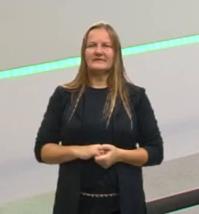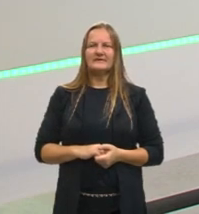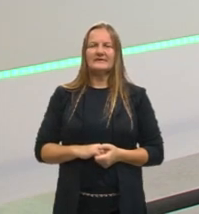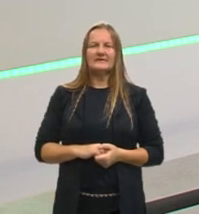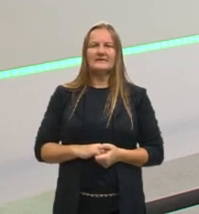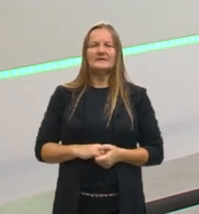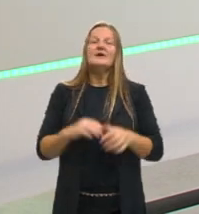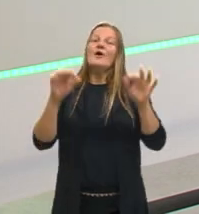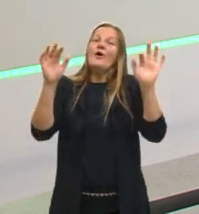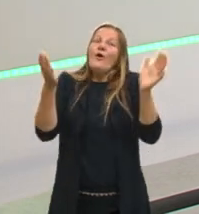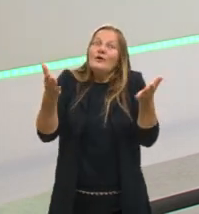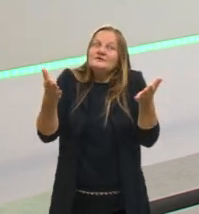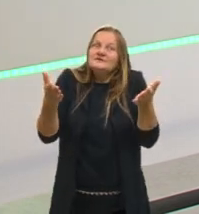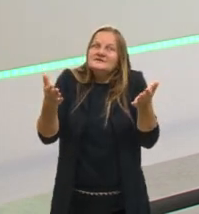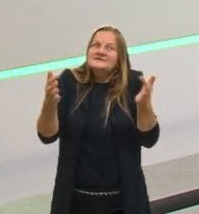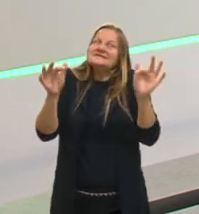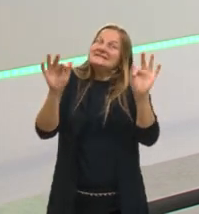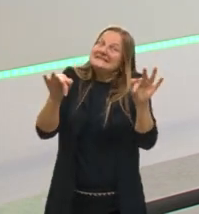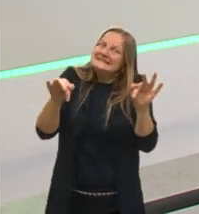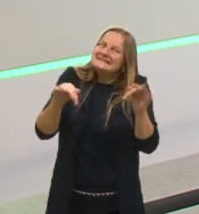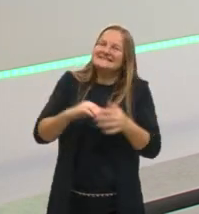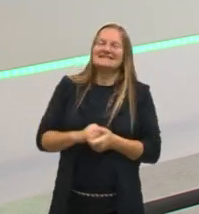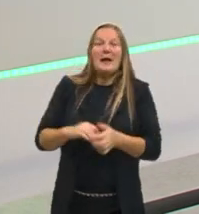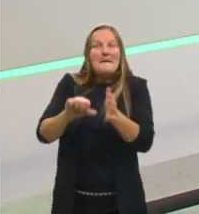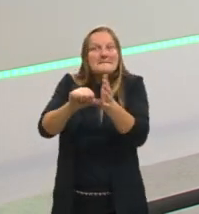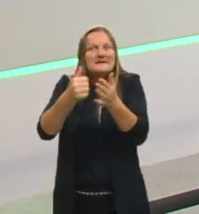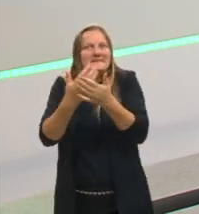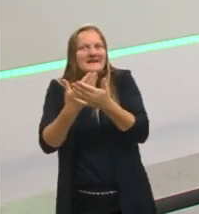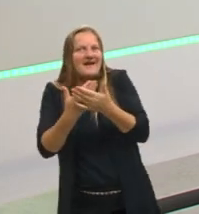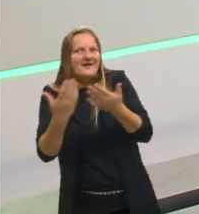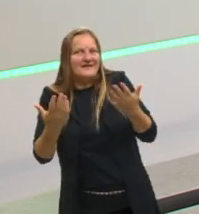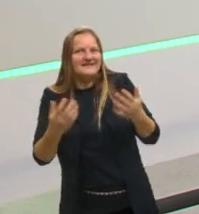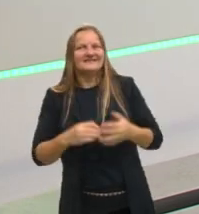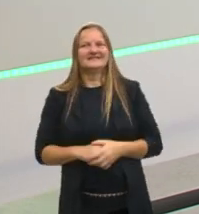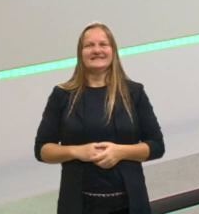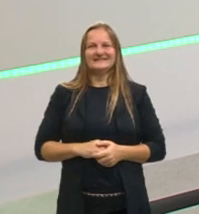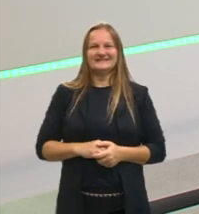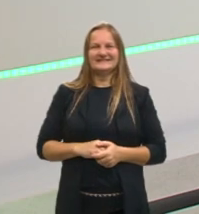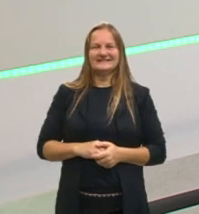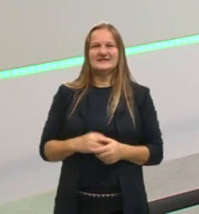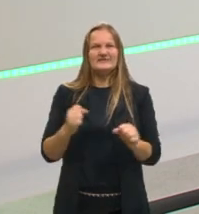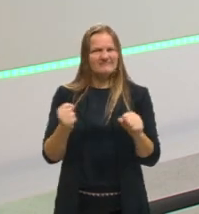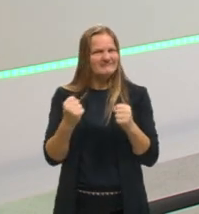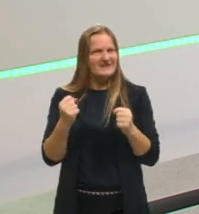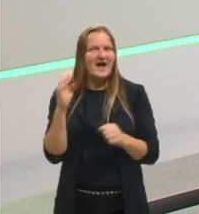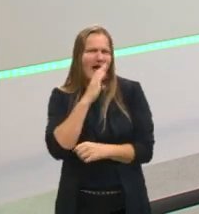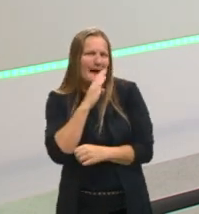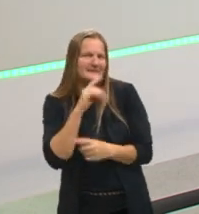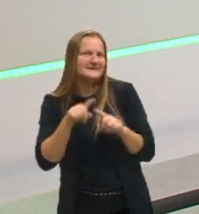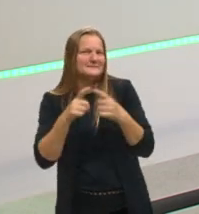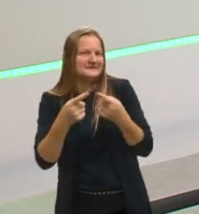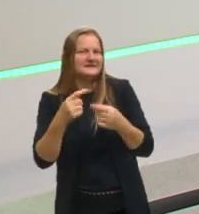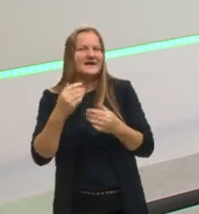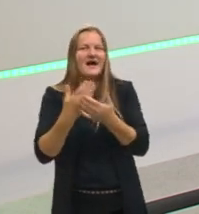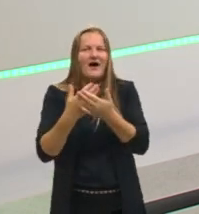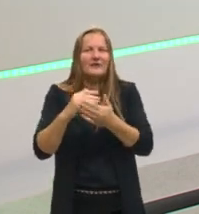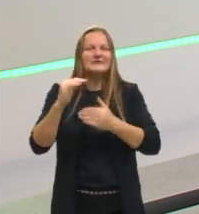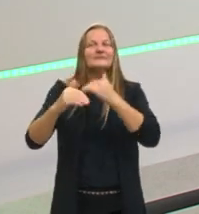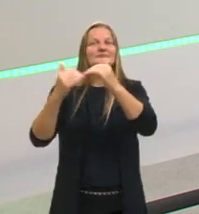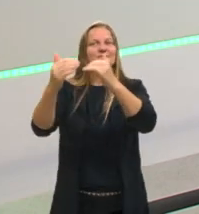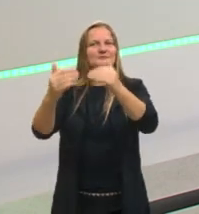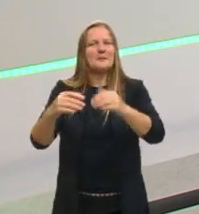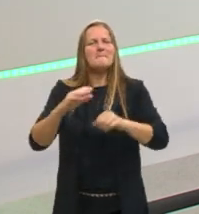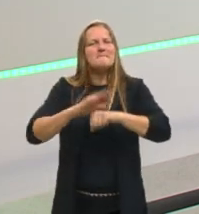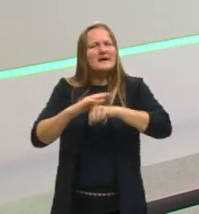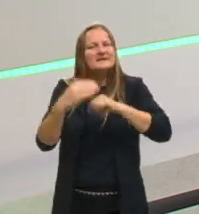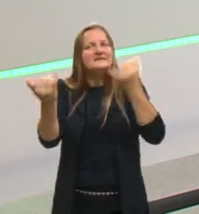vamos ficando por aqui né Essa foi a primeira aula foi uma aula um pouquinho deles um pouquinho rápida as outras aulas também a